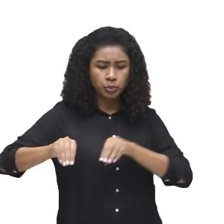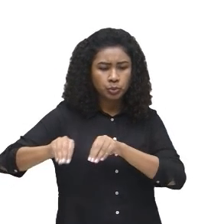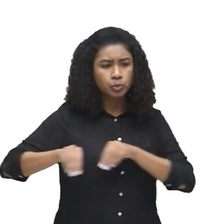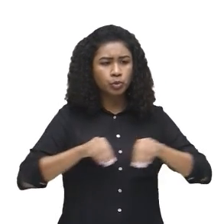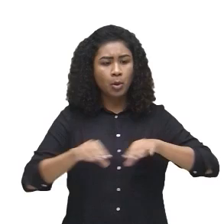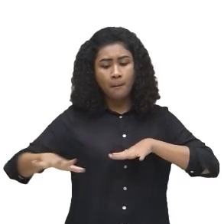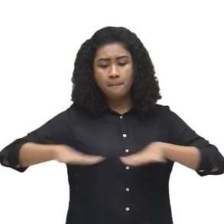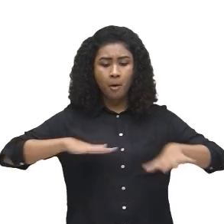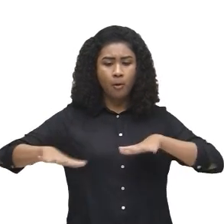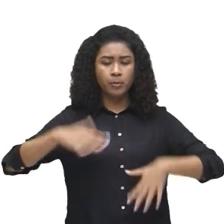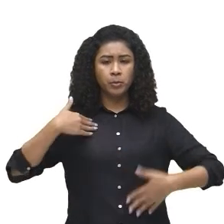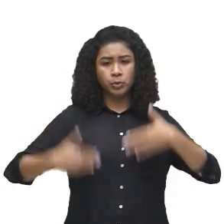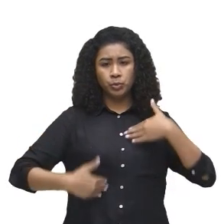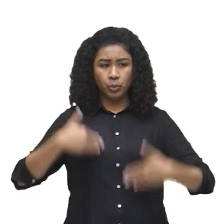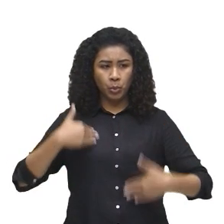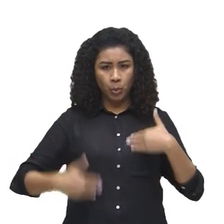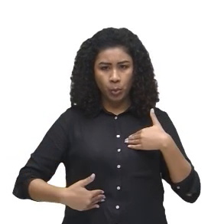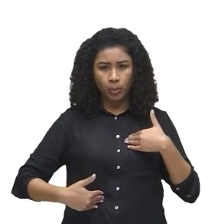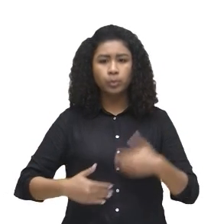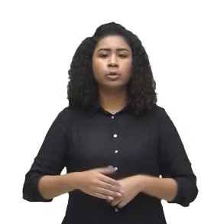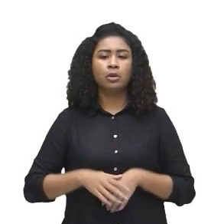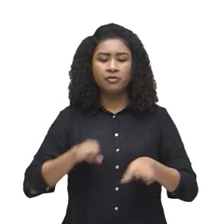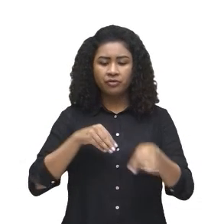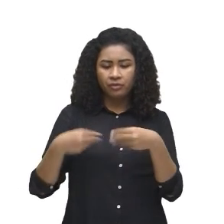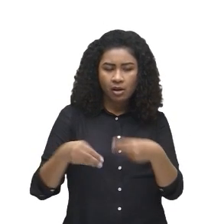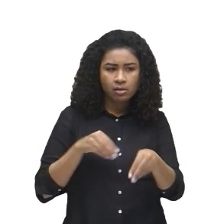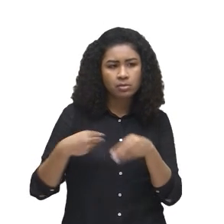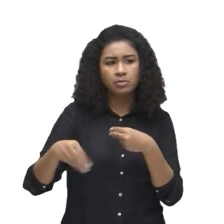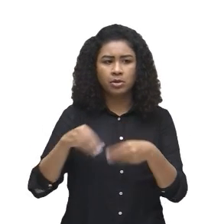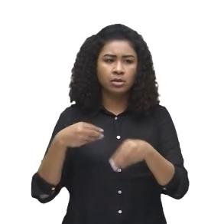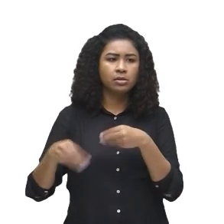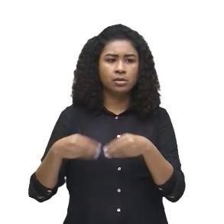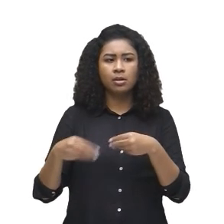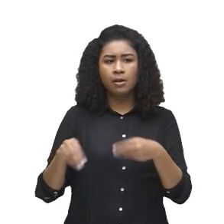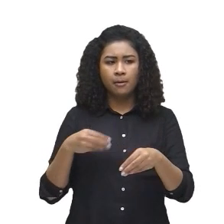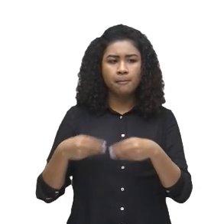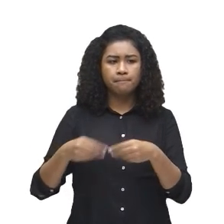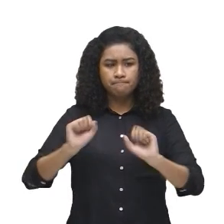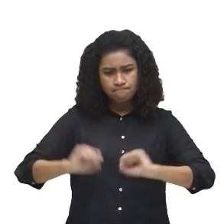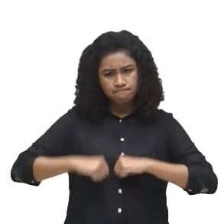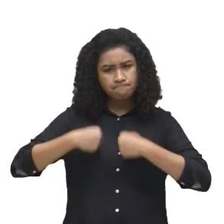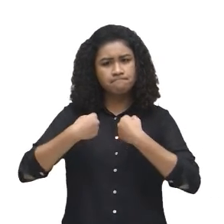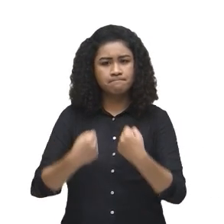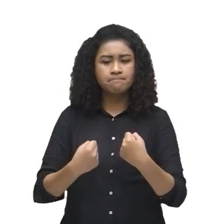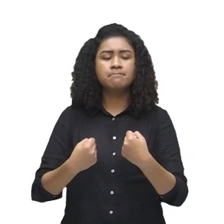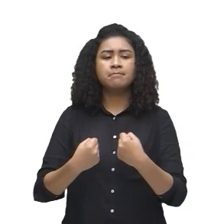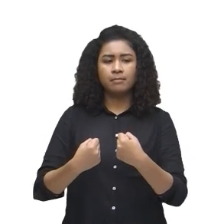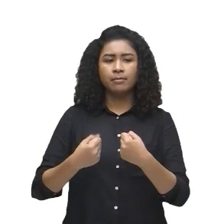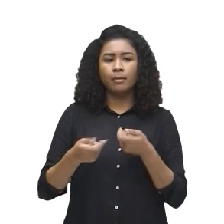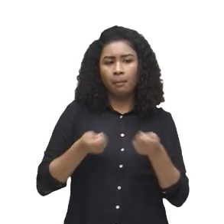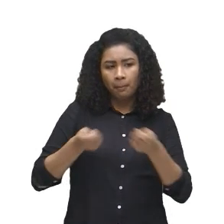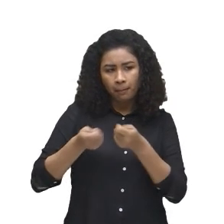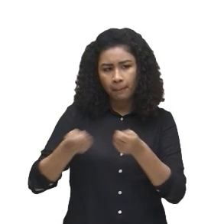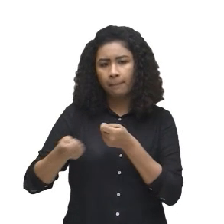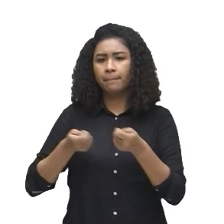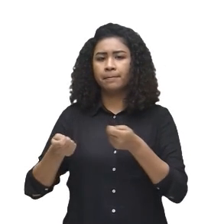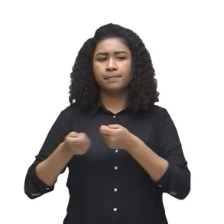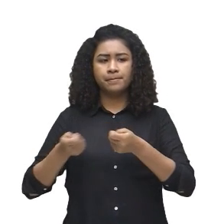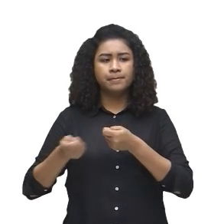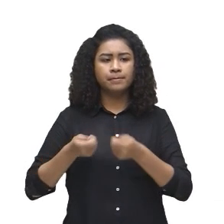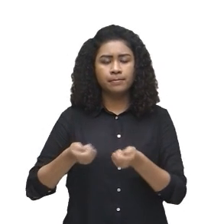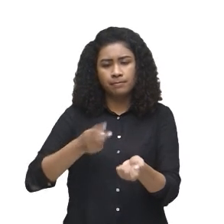movimentação dos membros, flexibilidade, resistência muscular, coordenação, agilidade e ritmo.